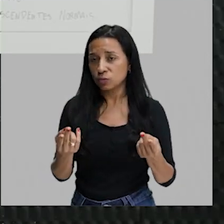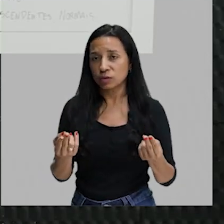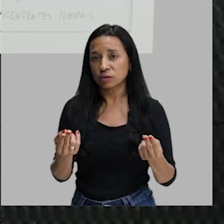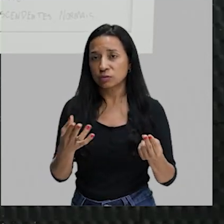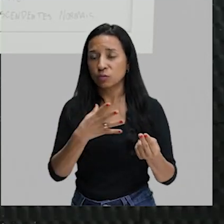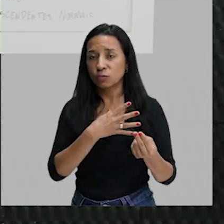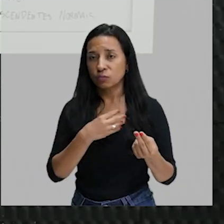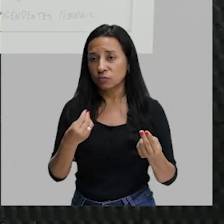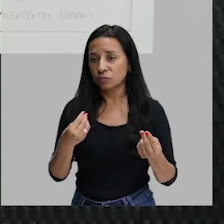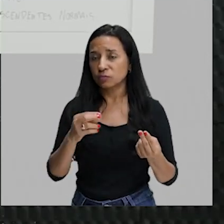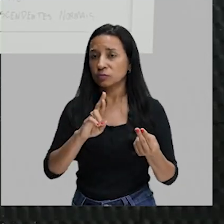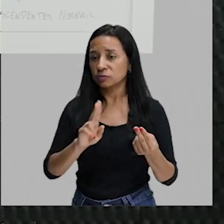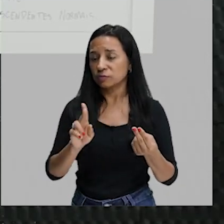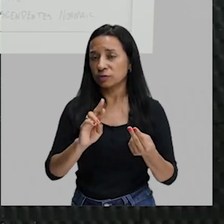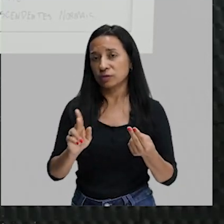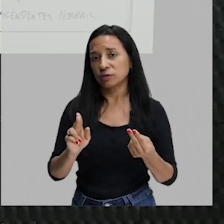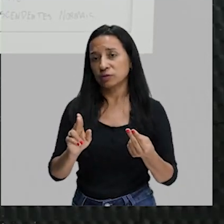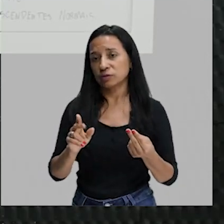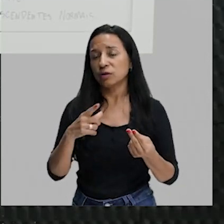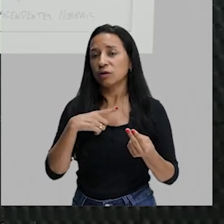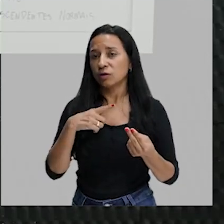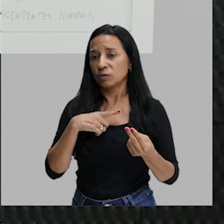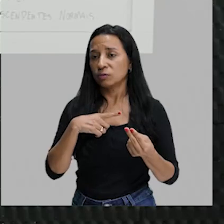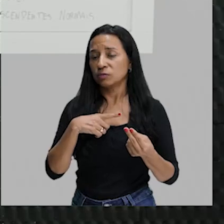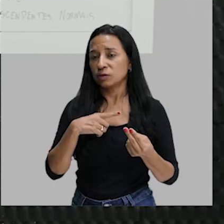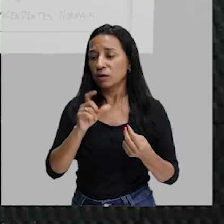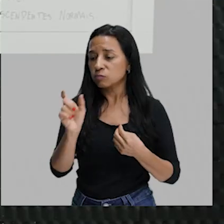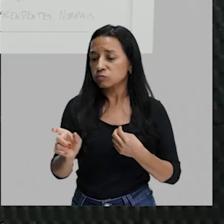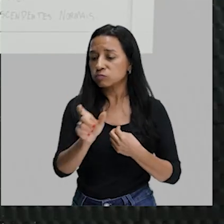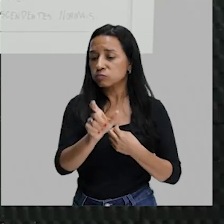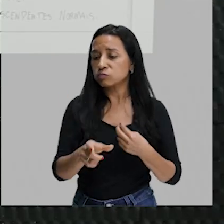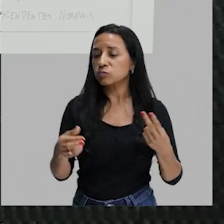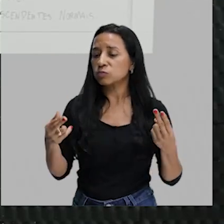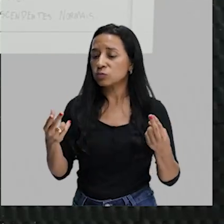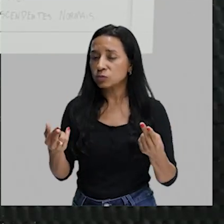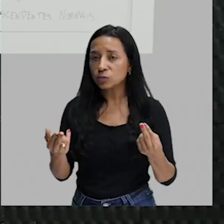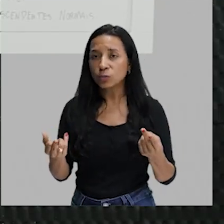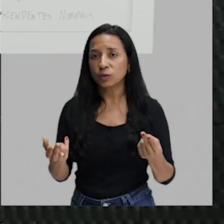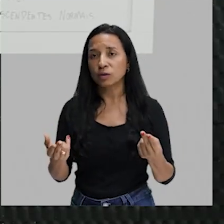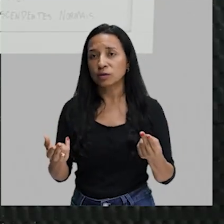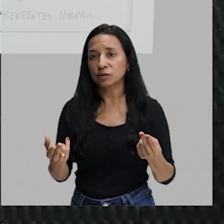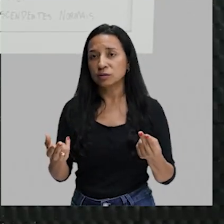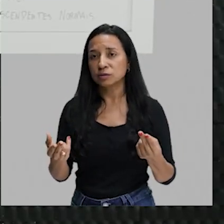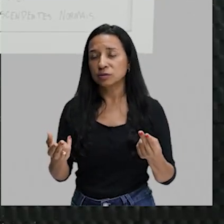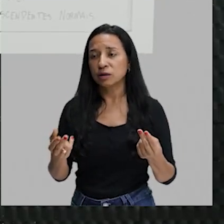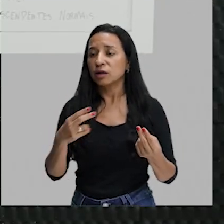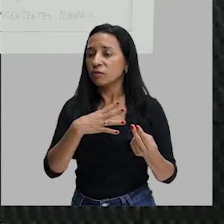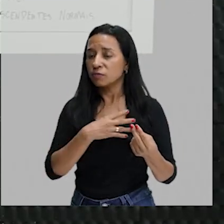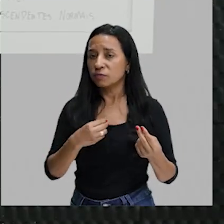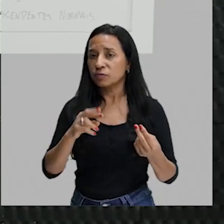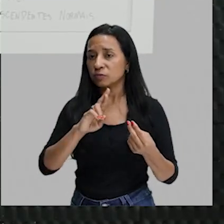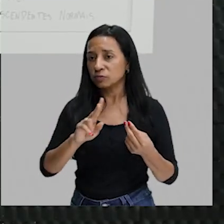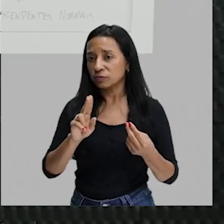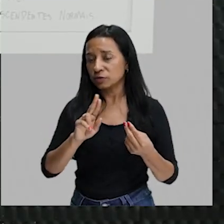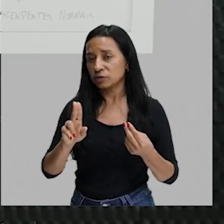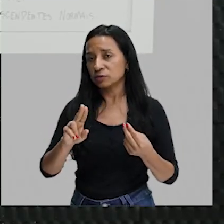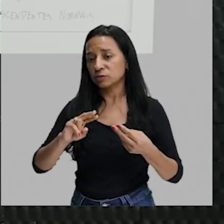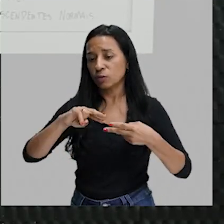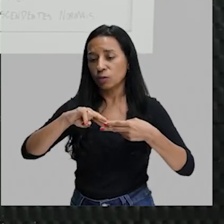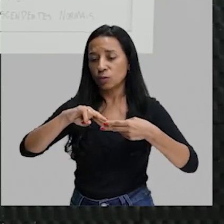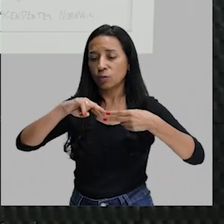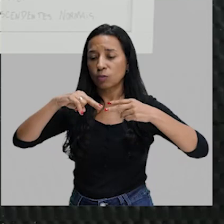diferentes. Então, quando eu tenho pais iguais, gerando filho diferente, o filho que é diferente é